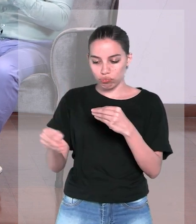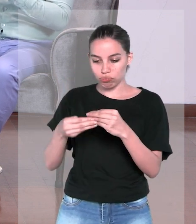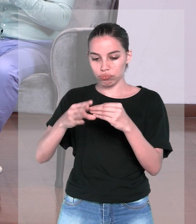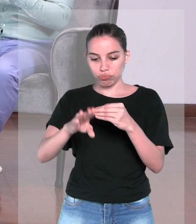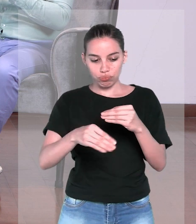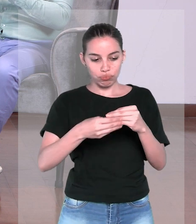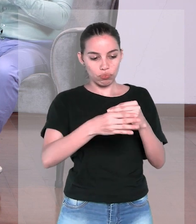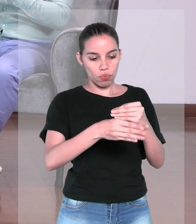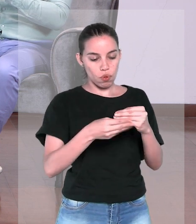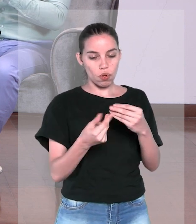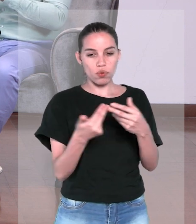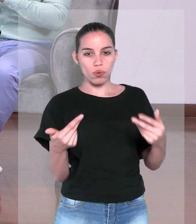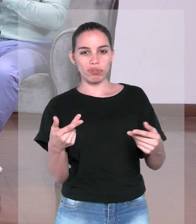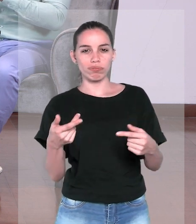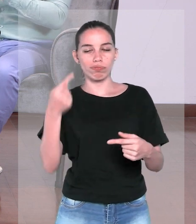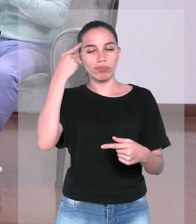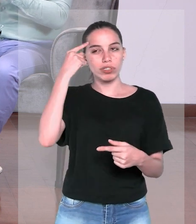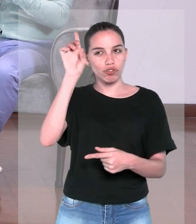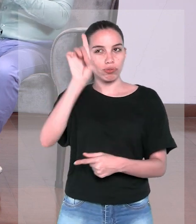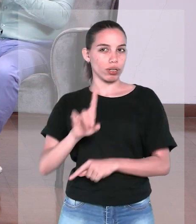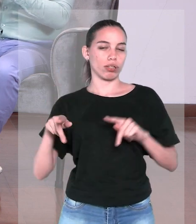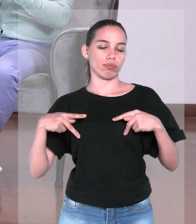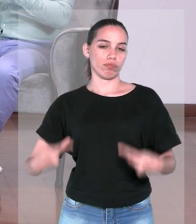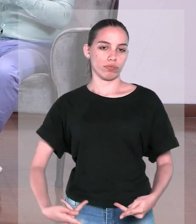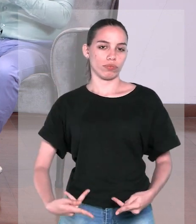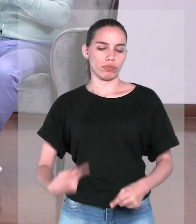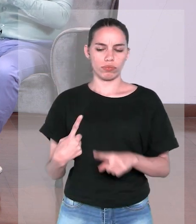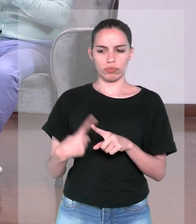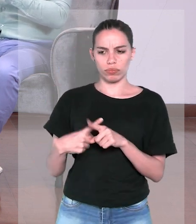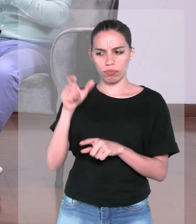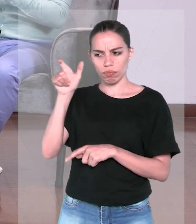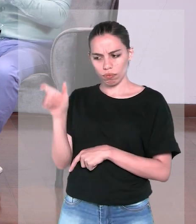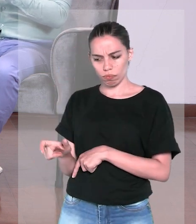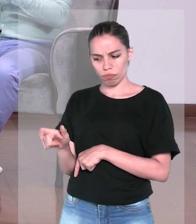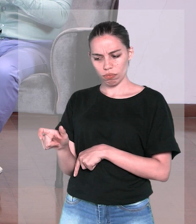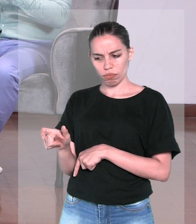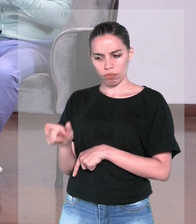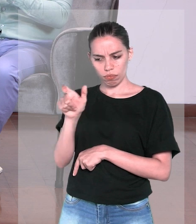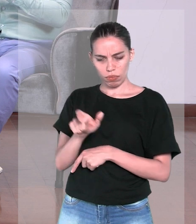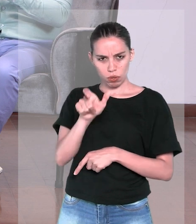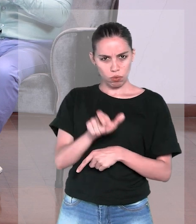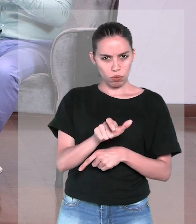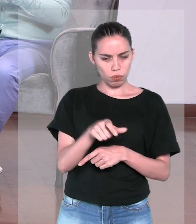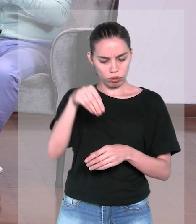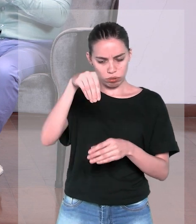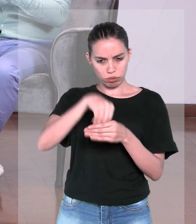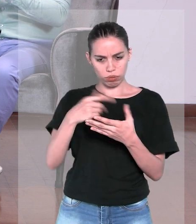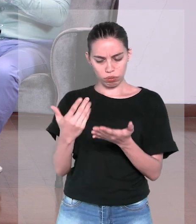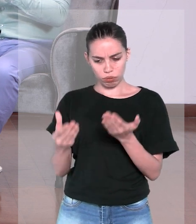estado de desafios. E então eu comecei a perceber que havia a